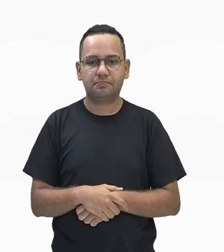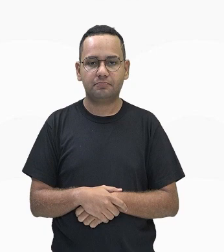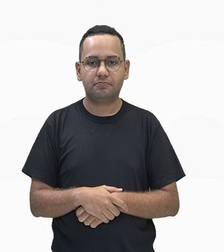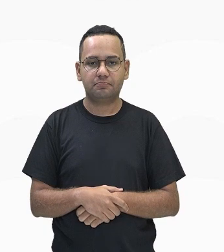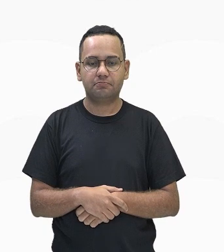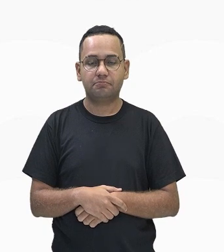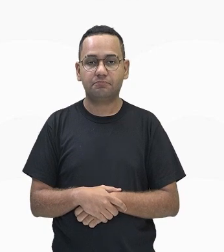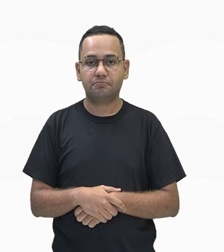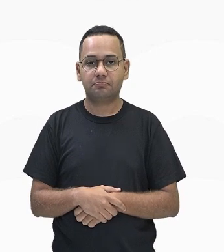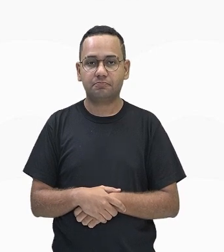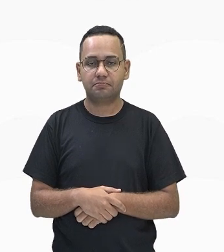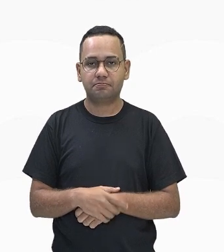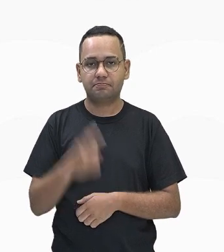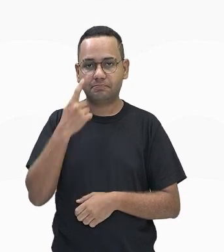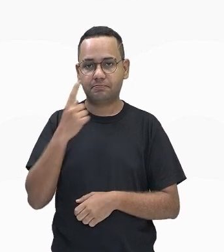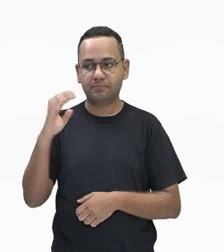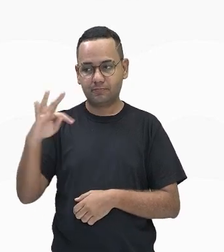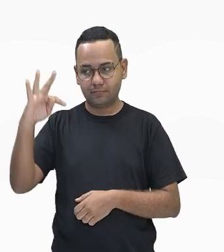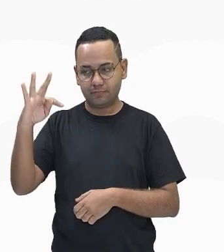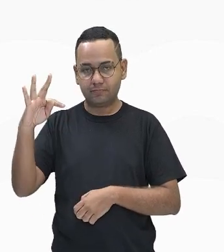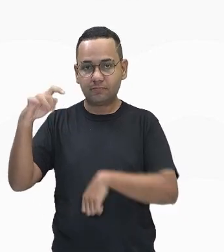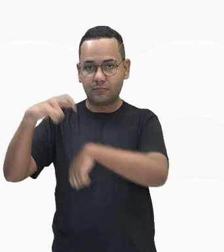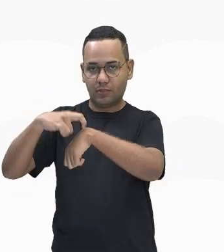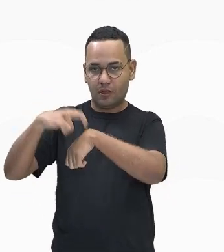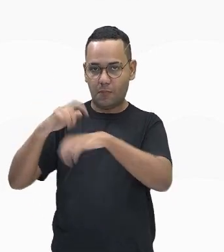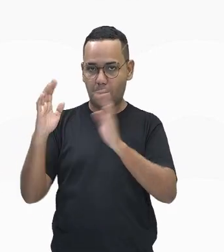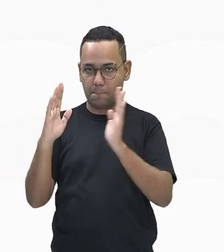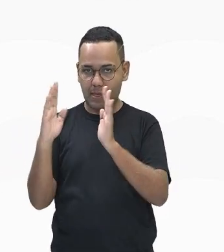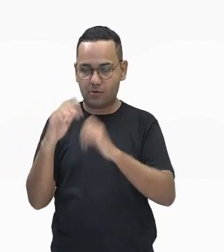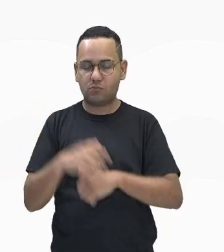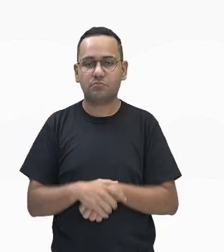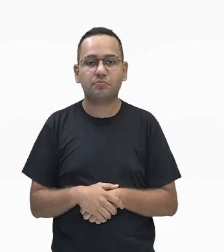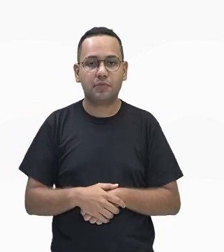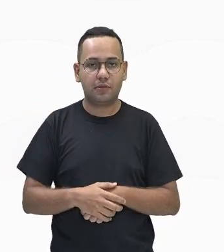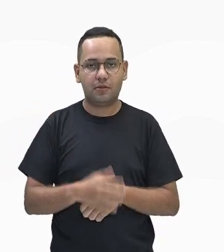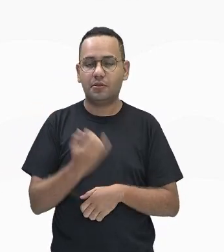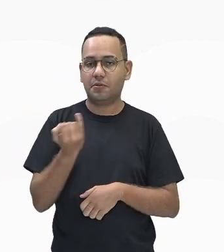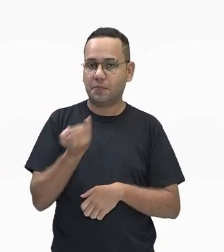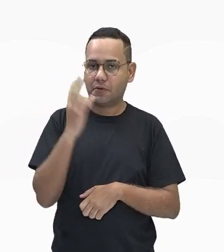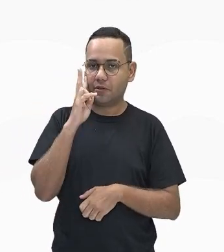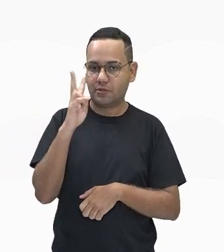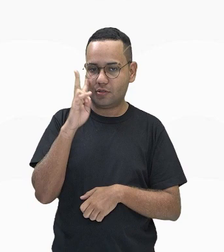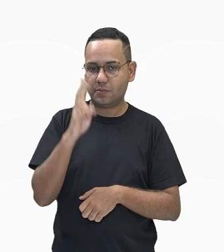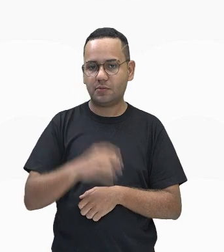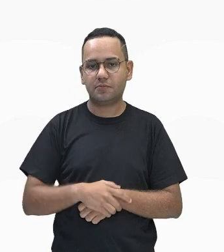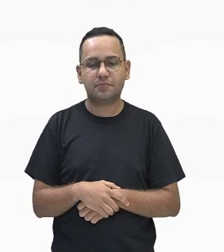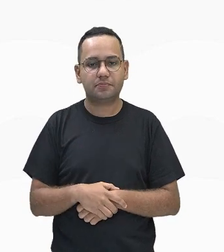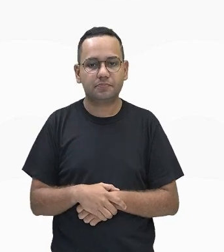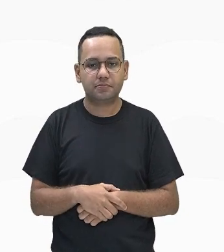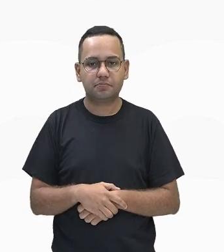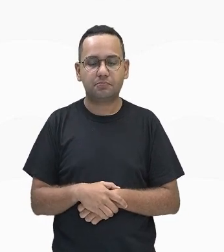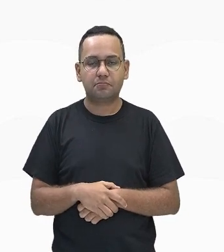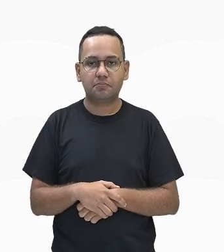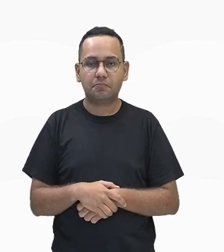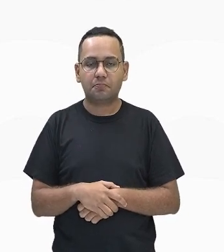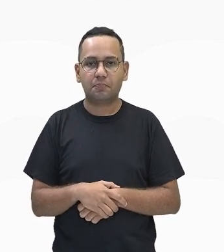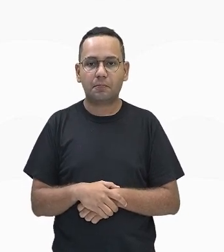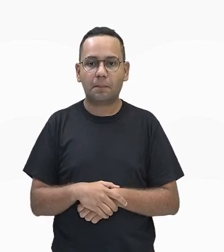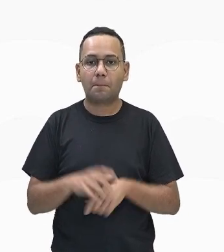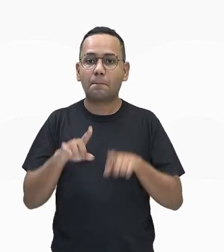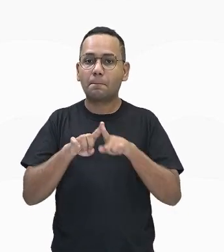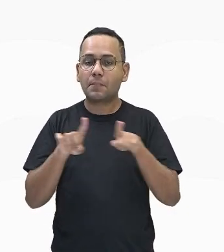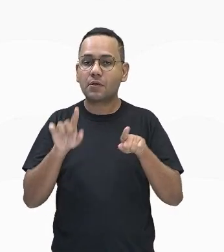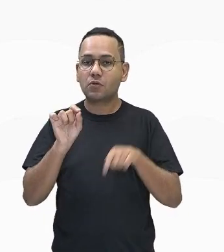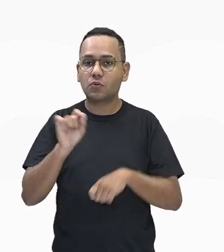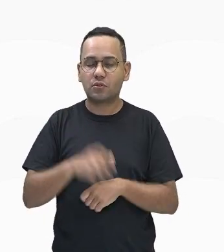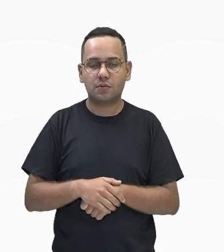elevado ao expoente T, né, que significa o tempo. Sempre é importante a gente lembrar que o tempo, né, se ele estiver